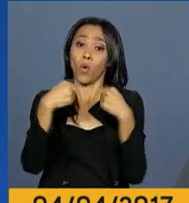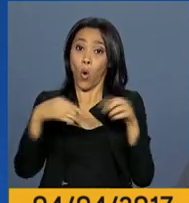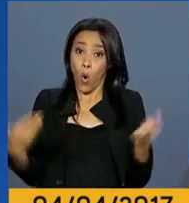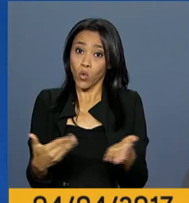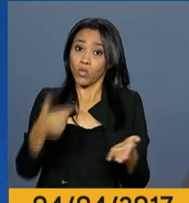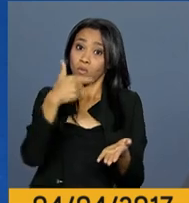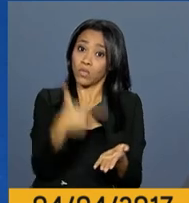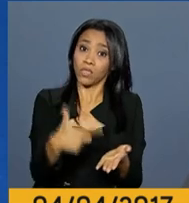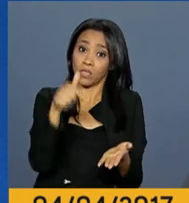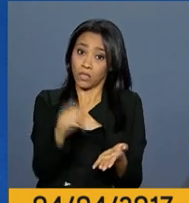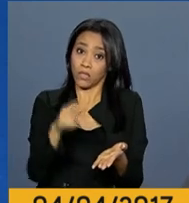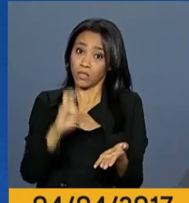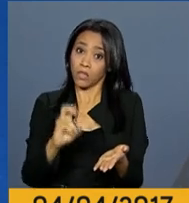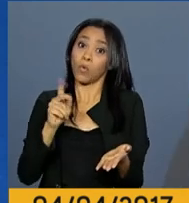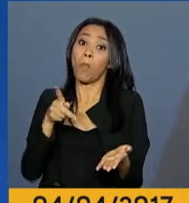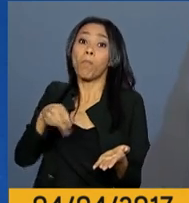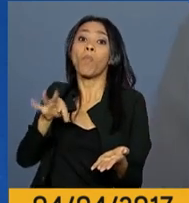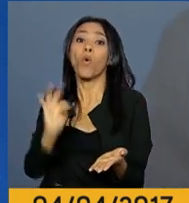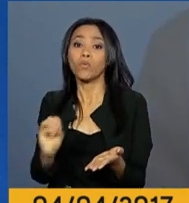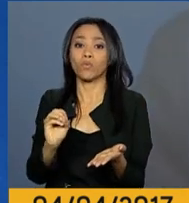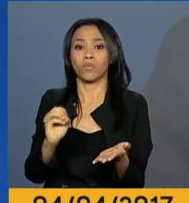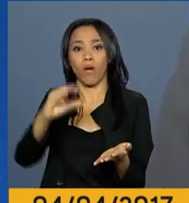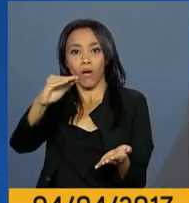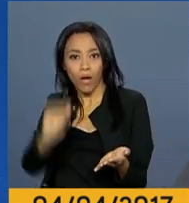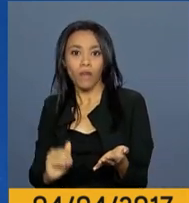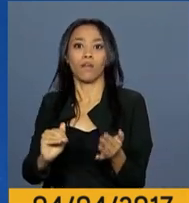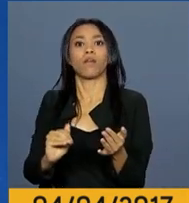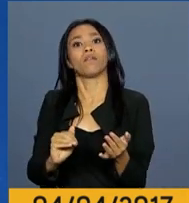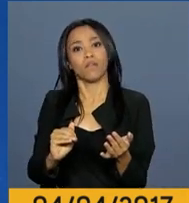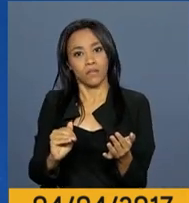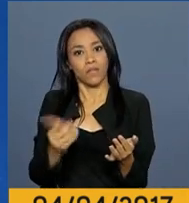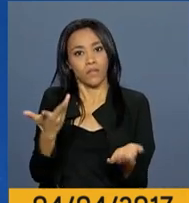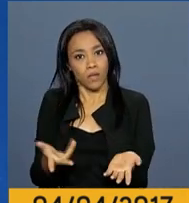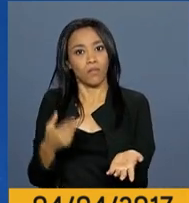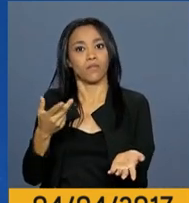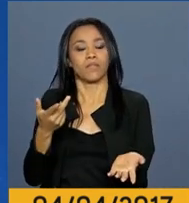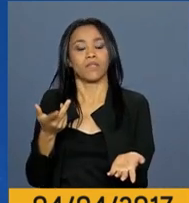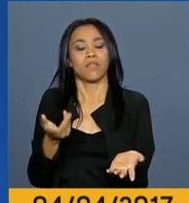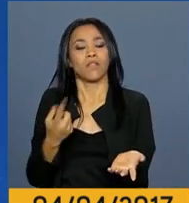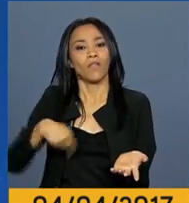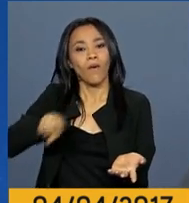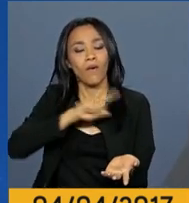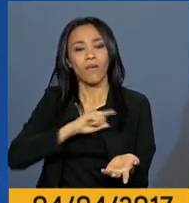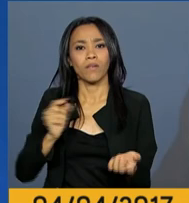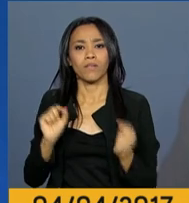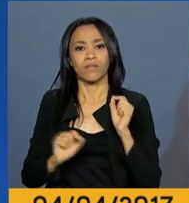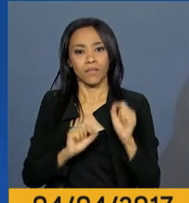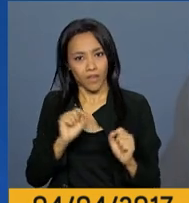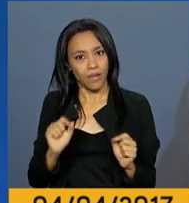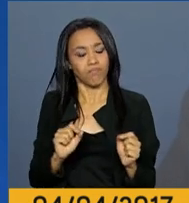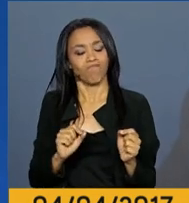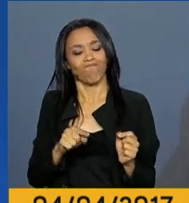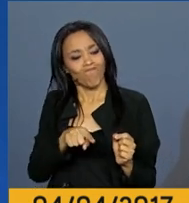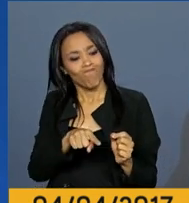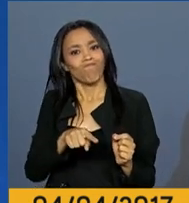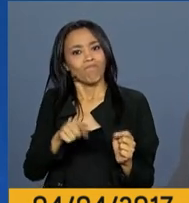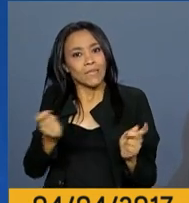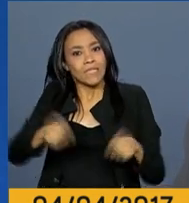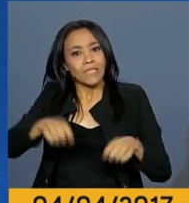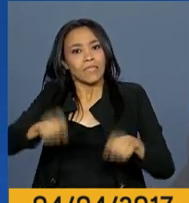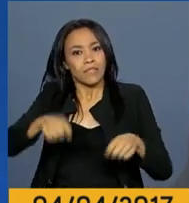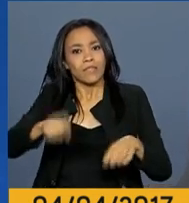pontos. É muito provável que, voltando aos 240 pontos, nós retomemos por inteiro o grau de